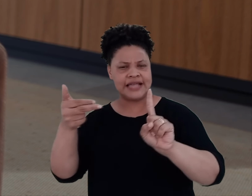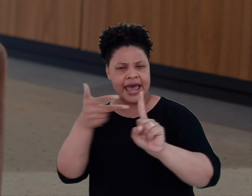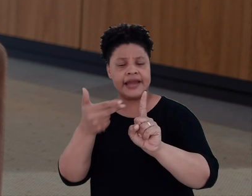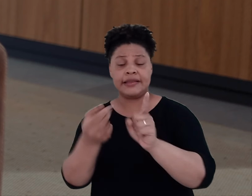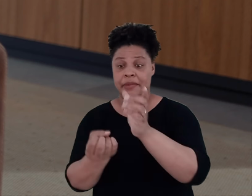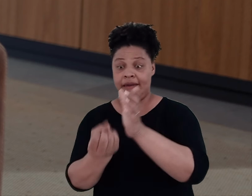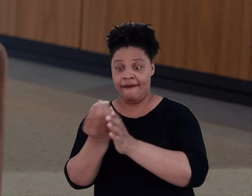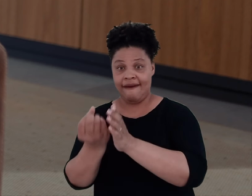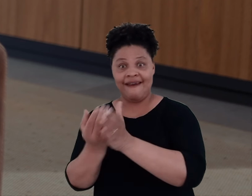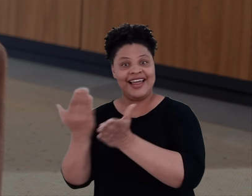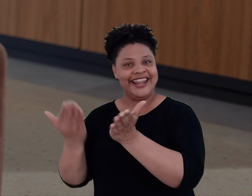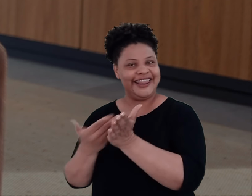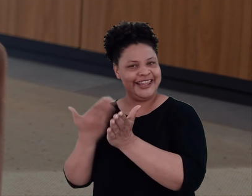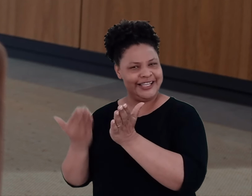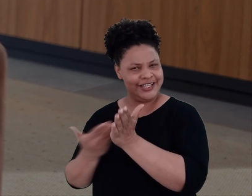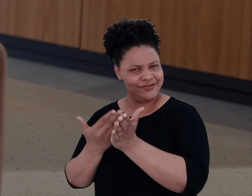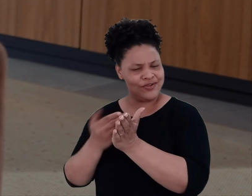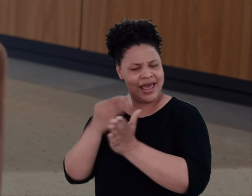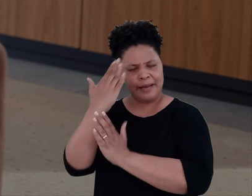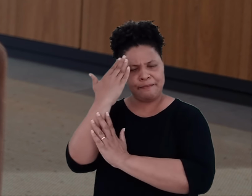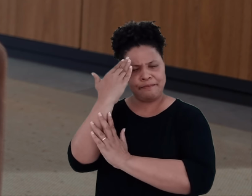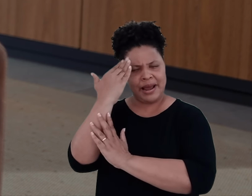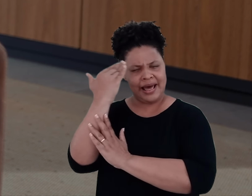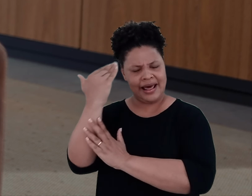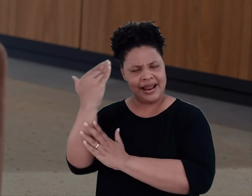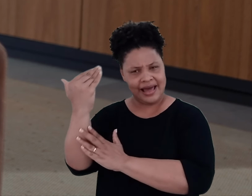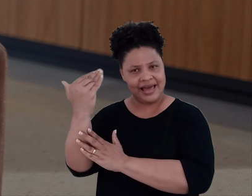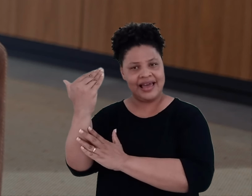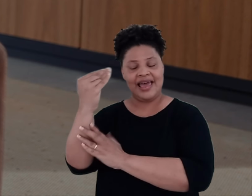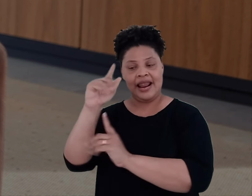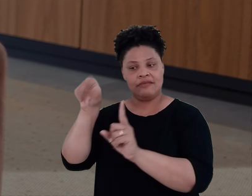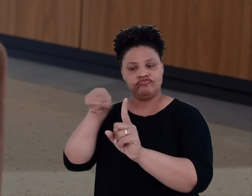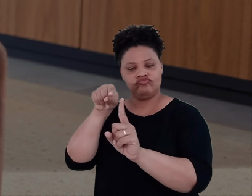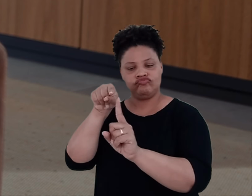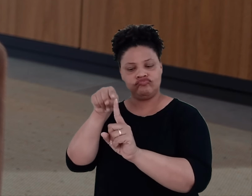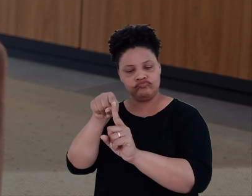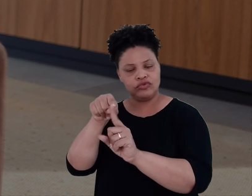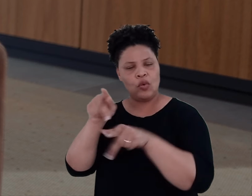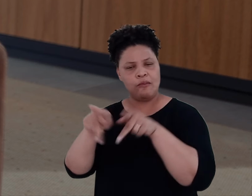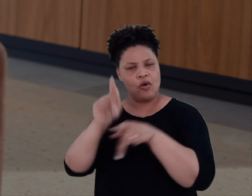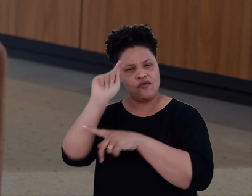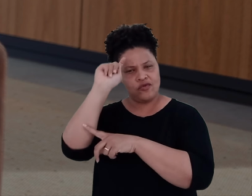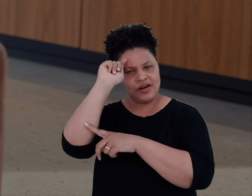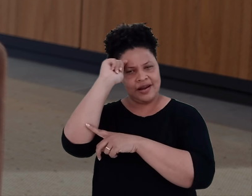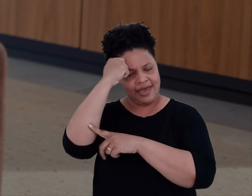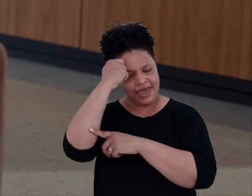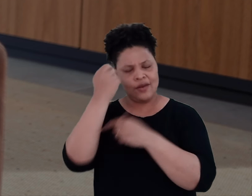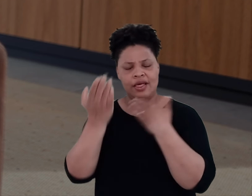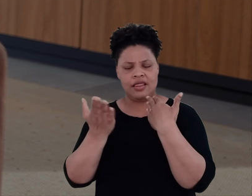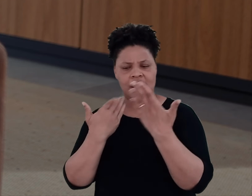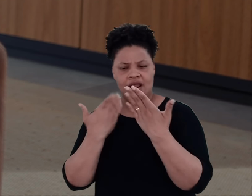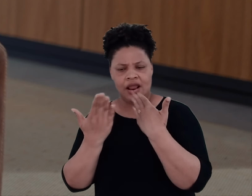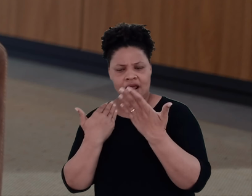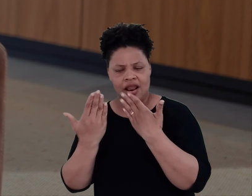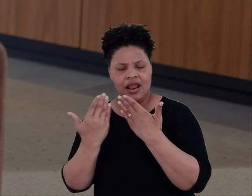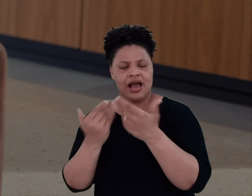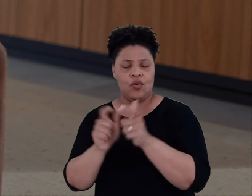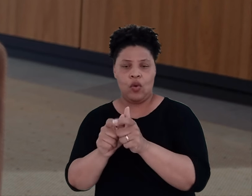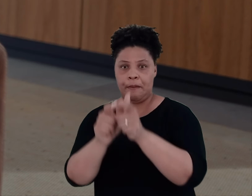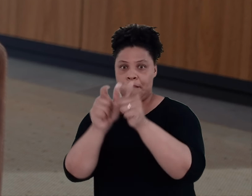livros. Com todo o sucesso, ela manteve o compromisso com o povo negro e com a produção de conteúdos que dialoguem com o grande